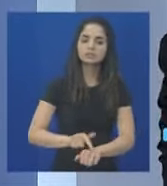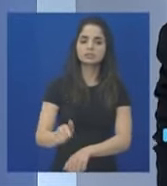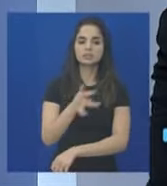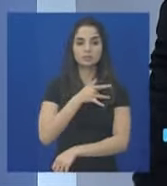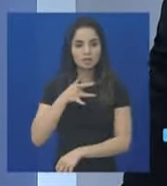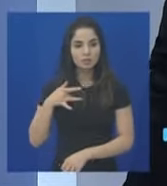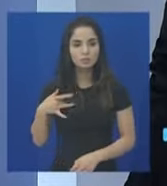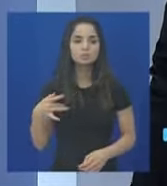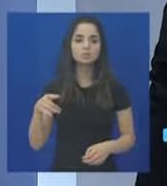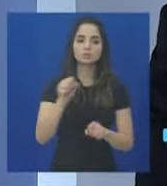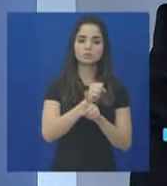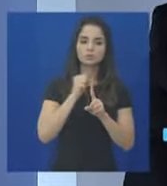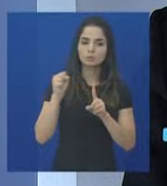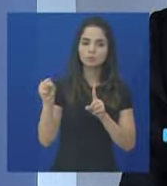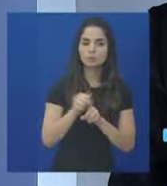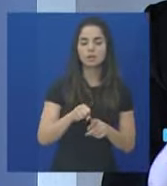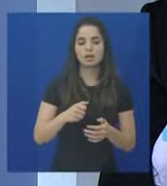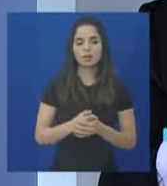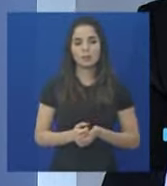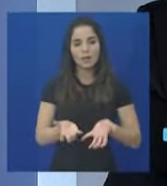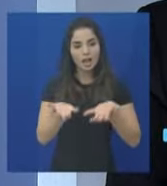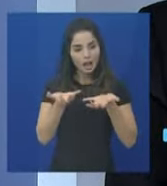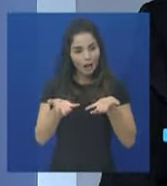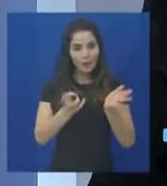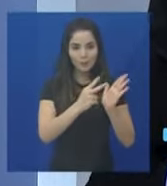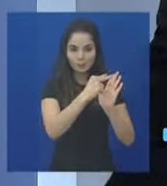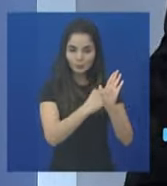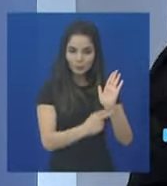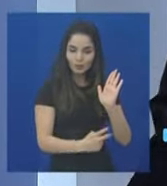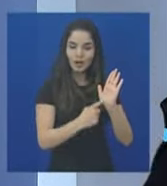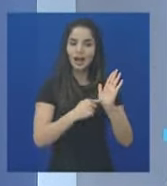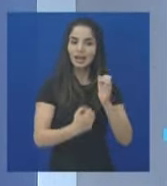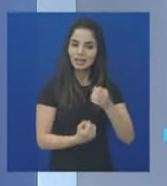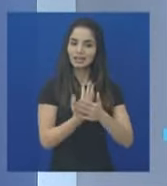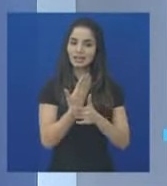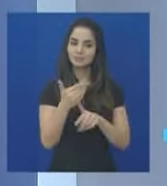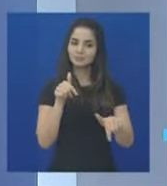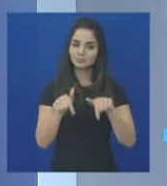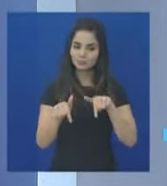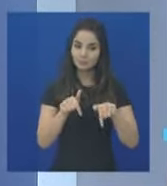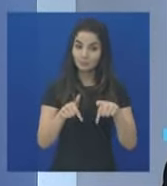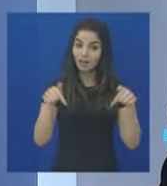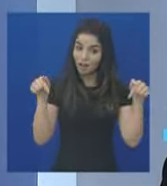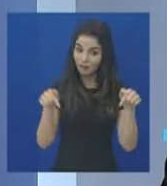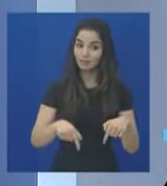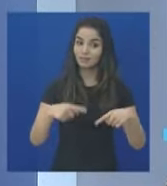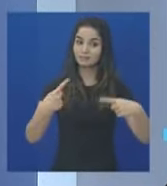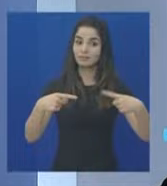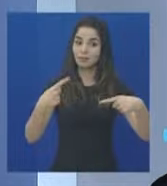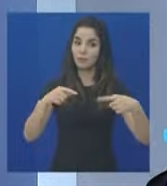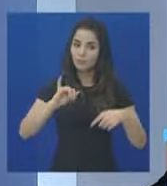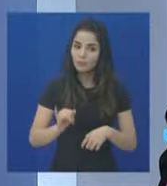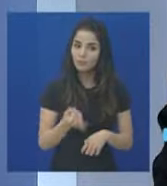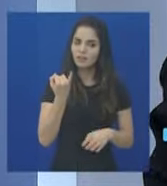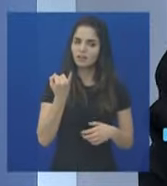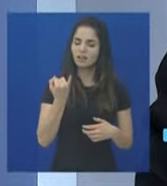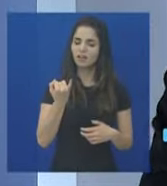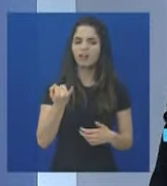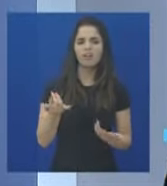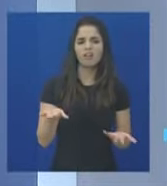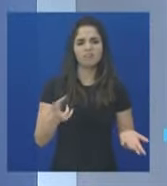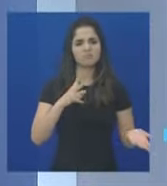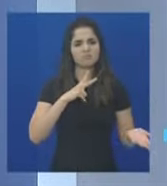social. Quero apresentar proposta de geração de empregos. É isso que nós propomos aqui nesse debate. A questão pessoal